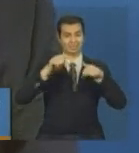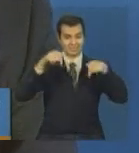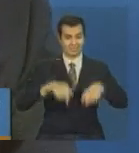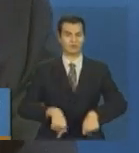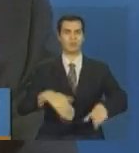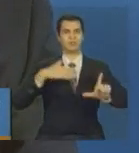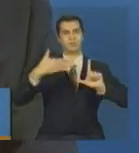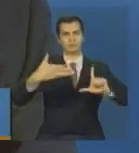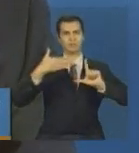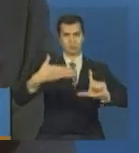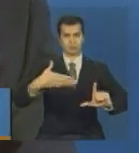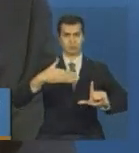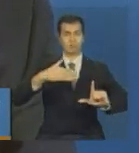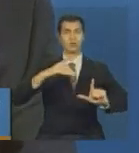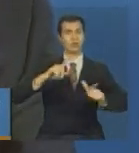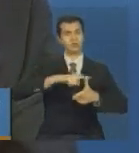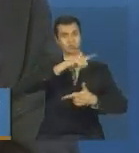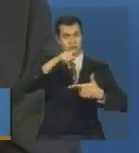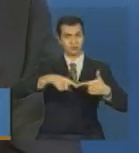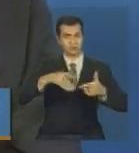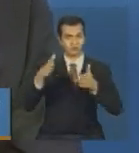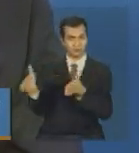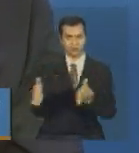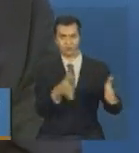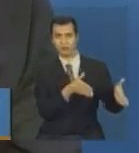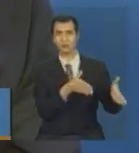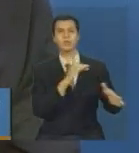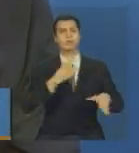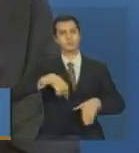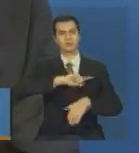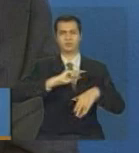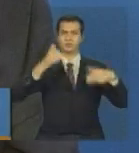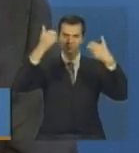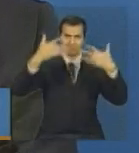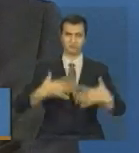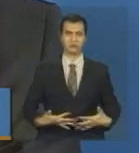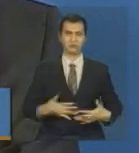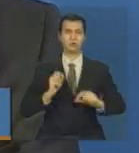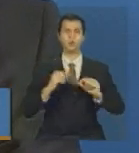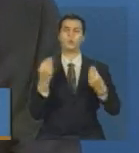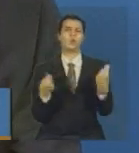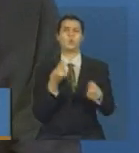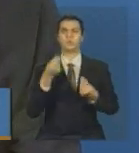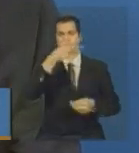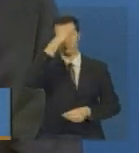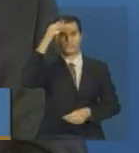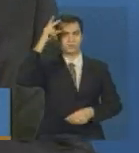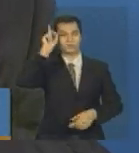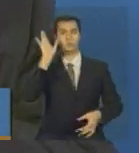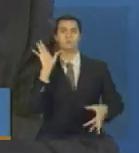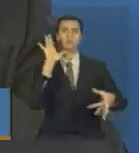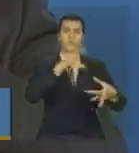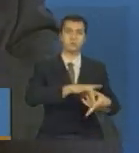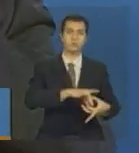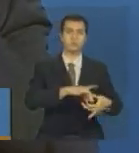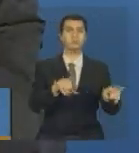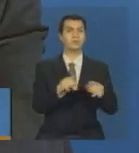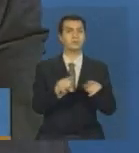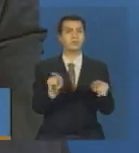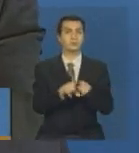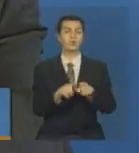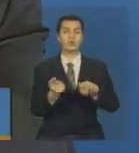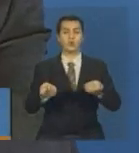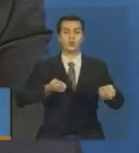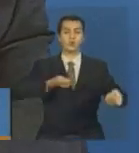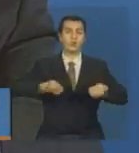vamos, depois, num próximo bloco ainda, nós vamos explicar como que a prefeitura se insere nisso, também no